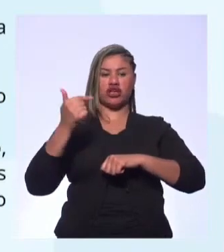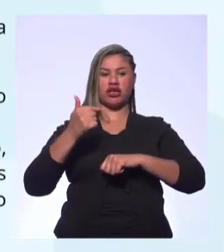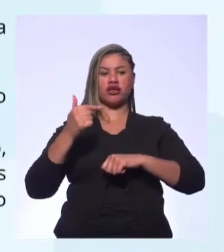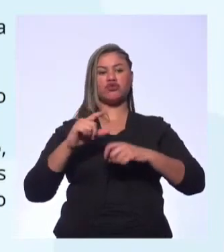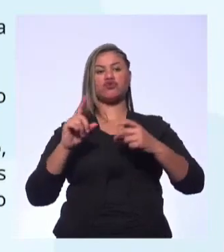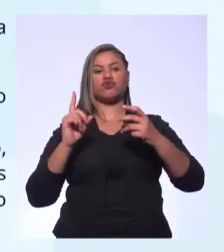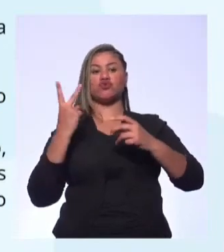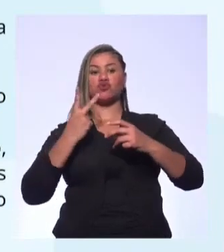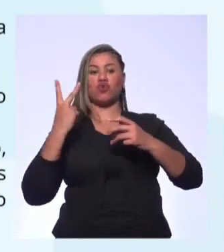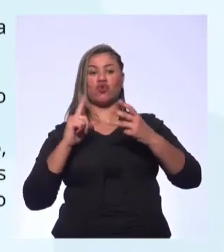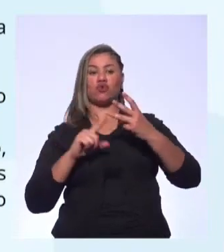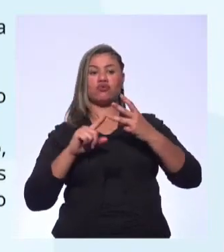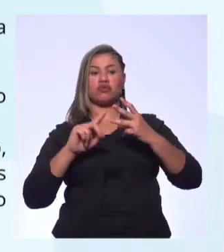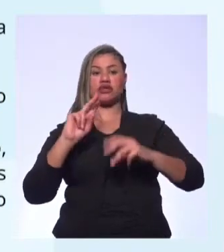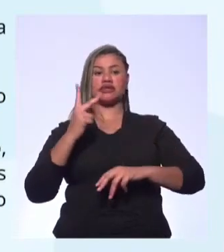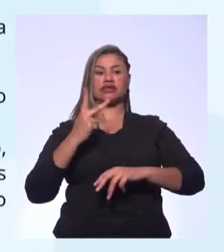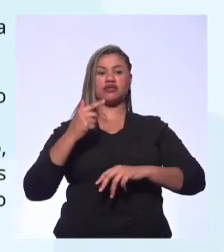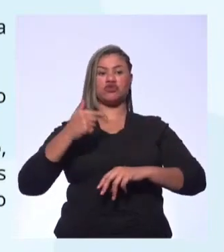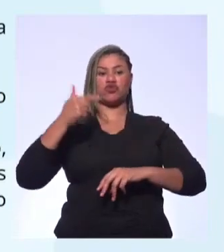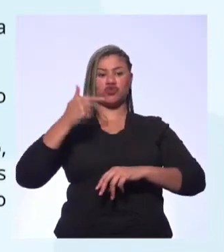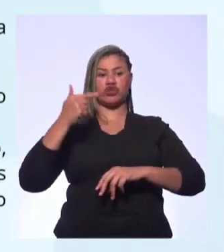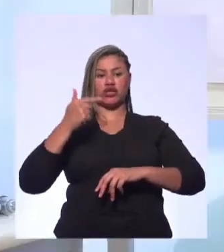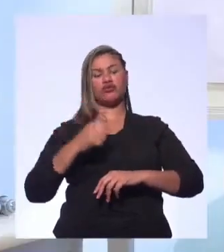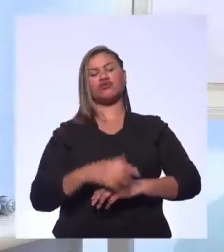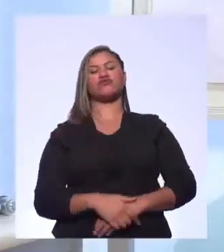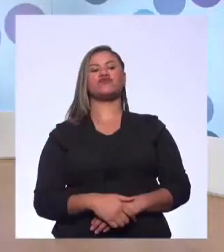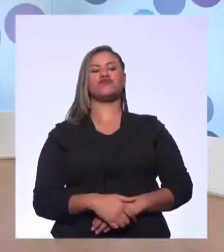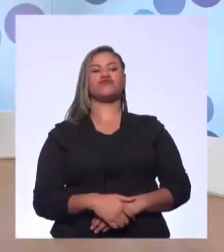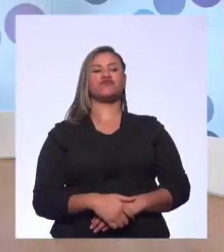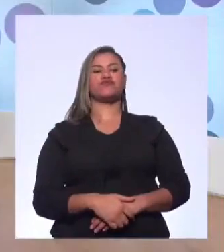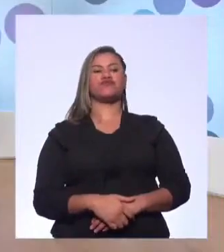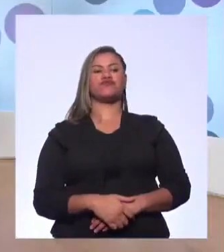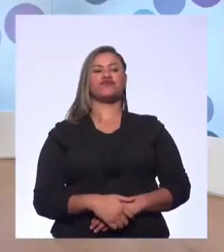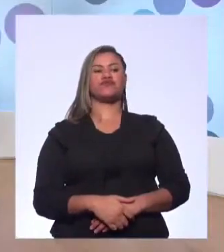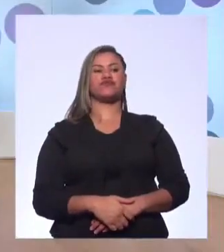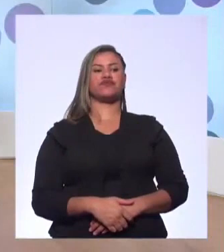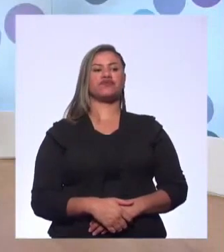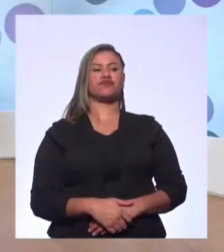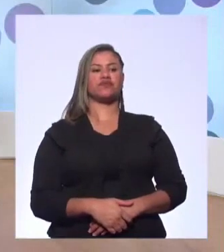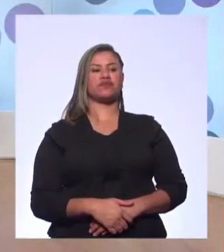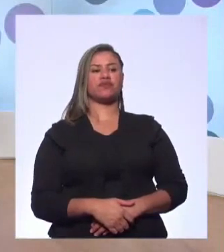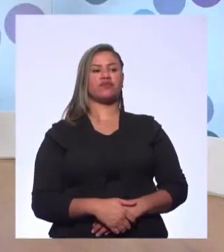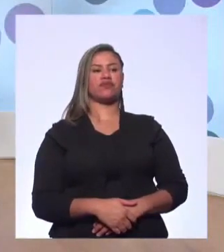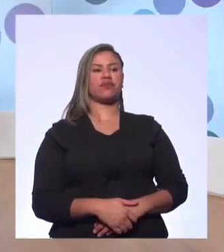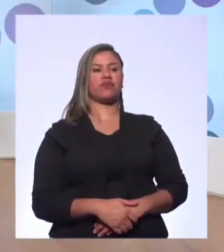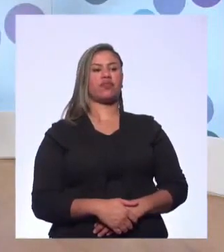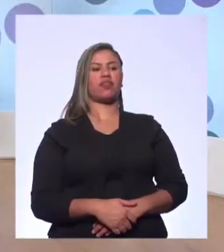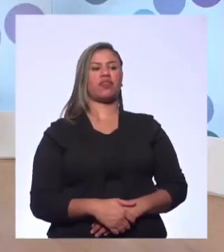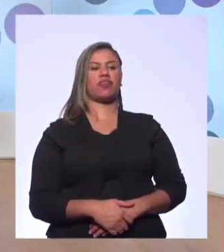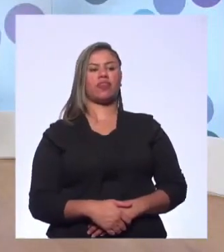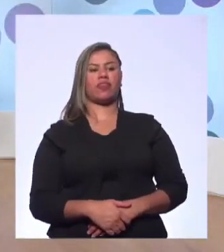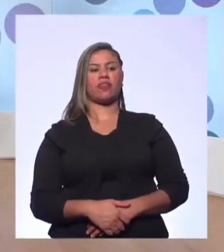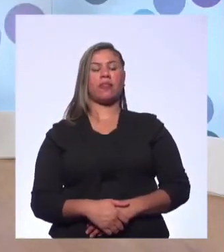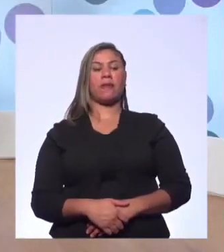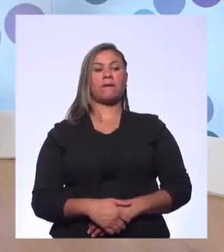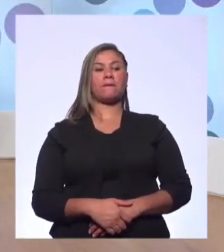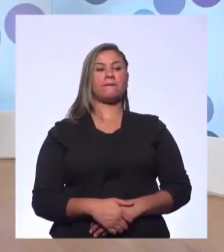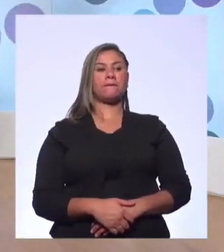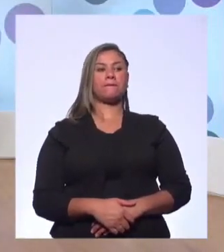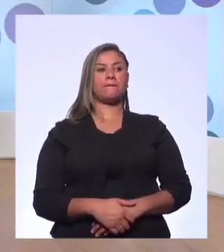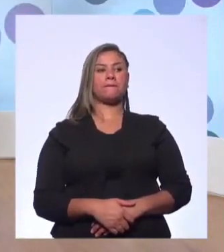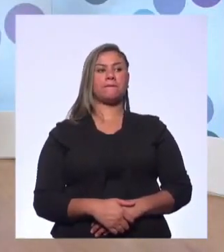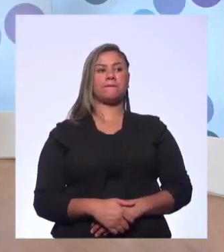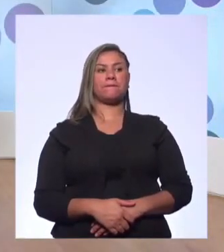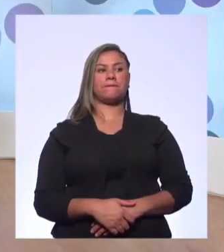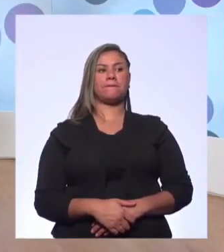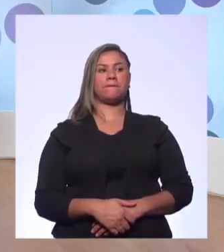Tudo bem? Esse parênteses, olha aqui para mim, por favor. Deixa eu colocar aqui. Né? Vamos usar esse aqui, ó.